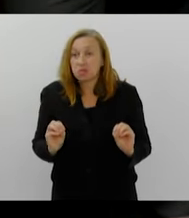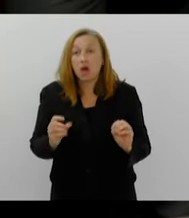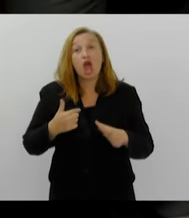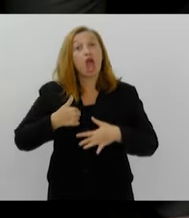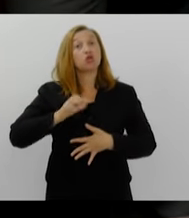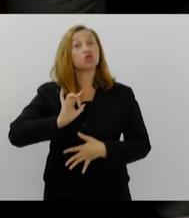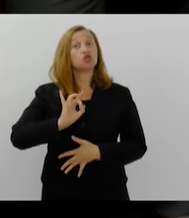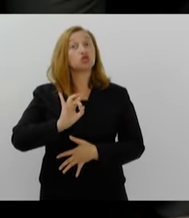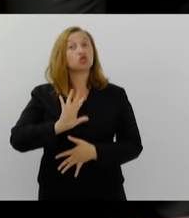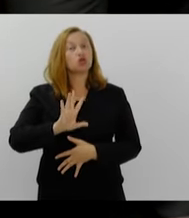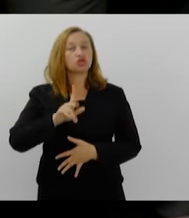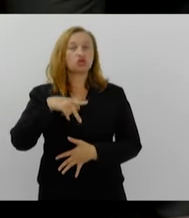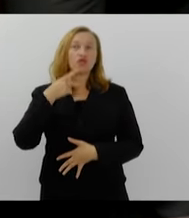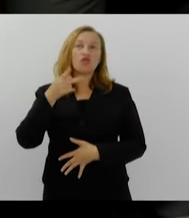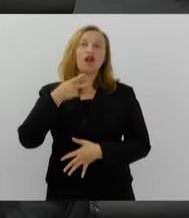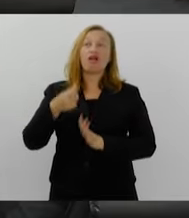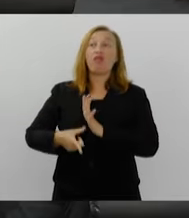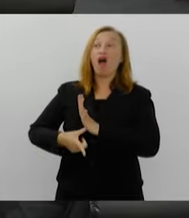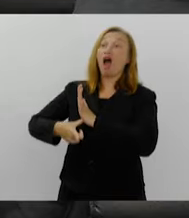só estou fazendo a ressalva, porque